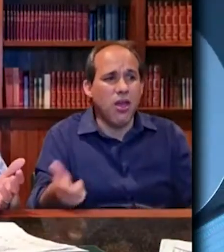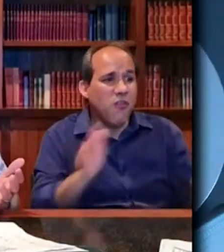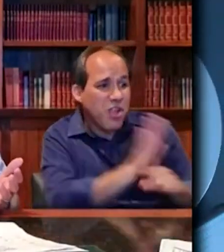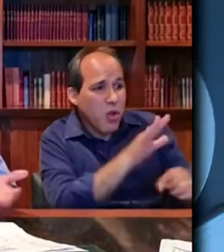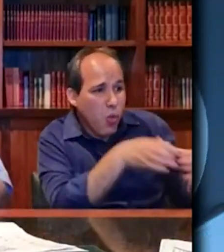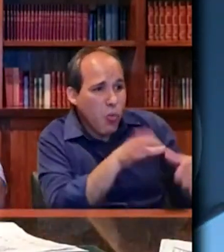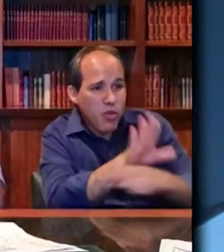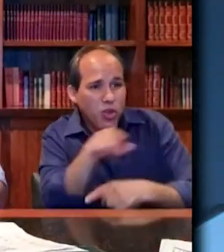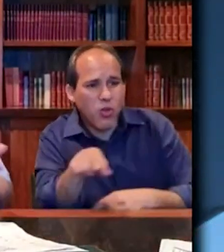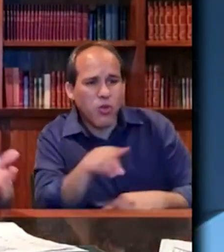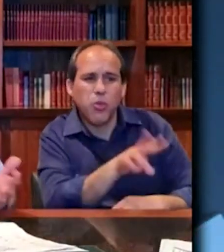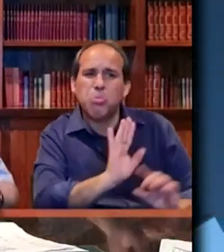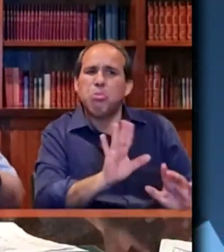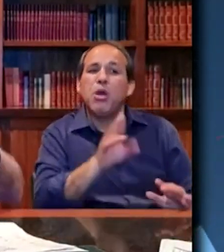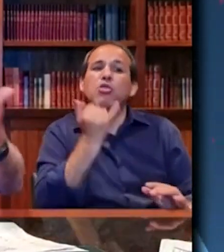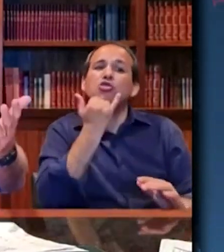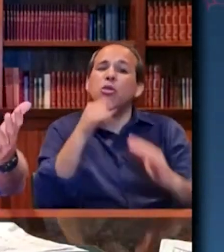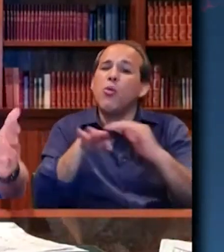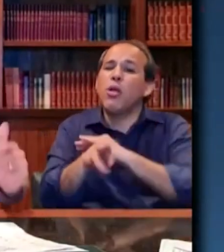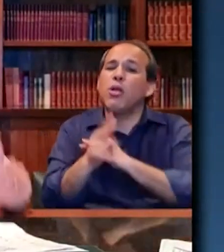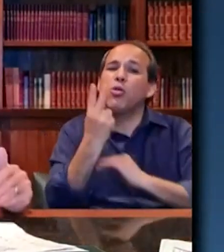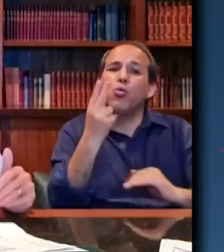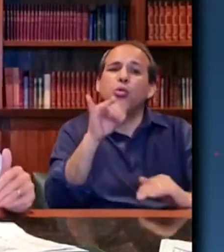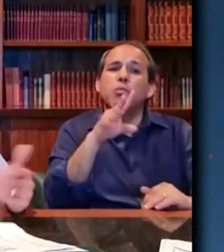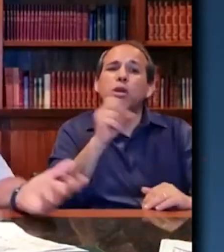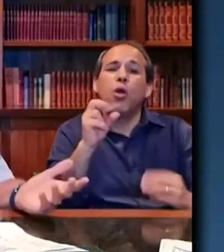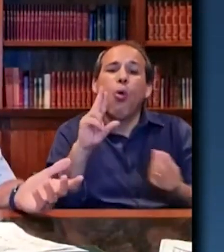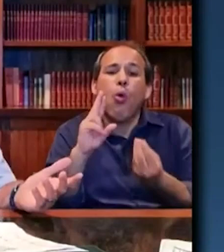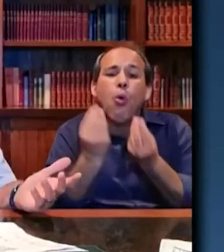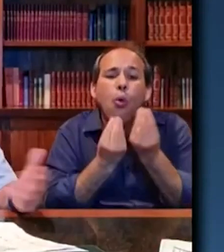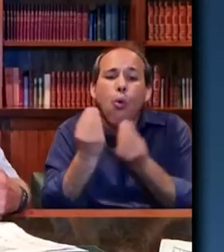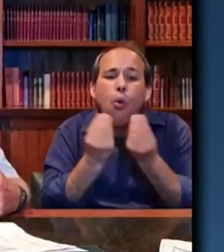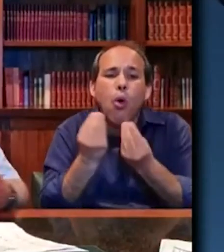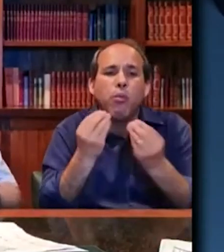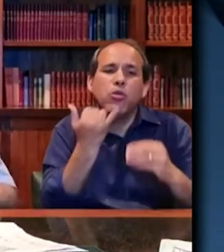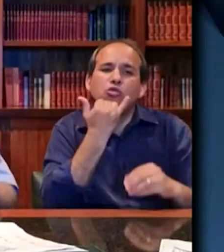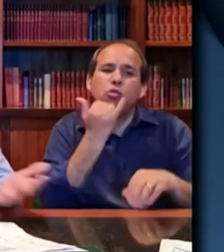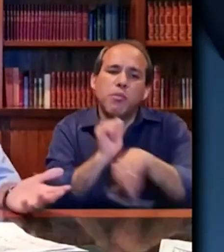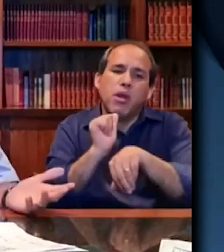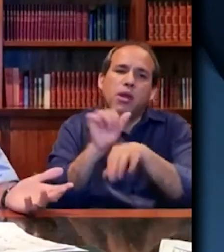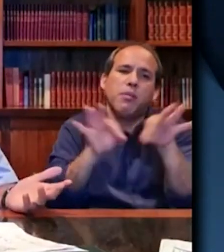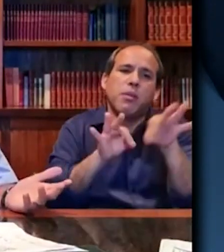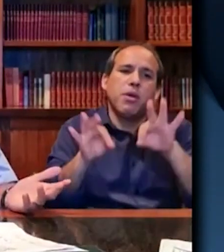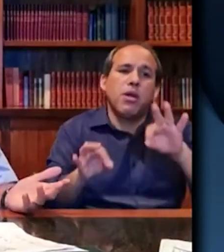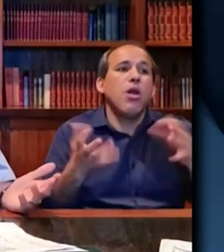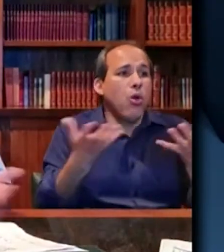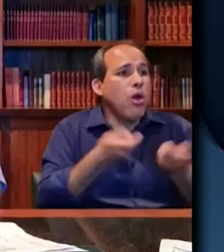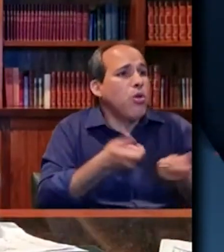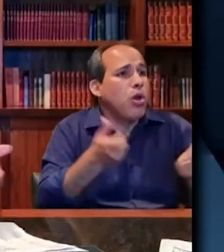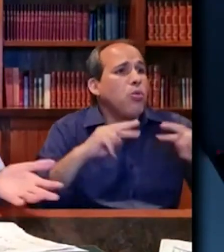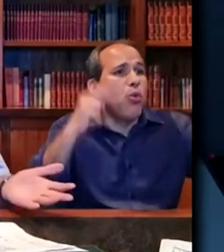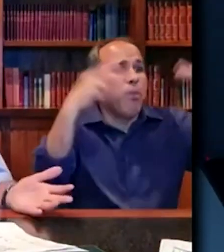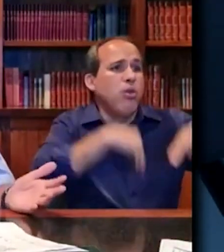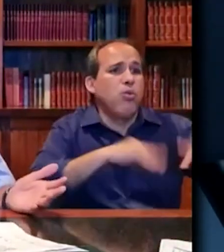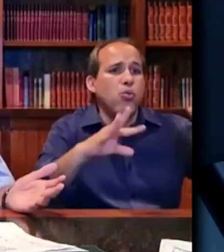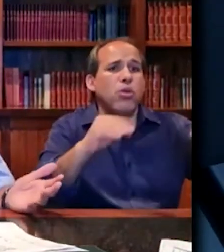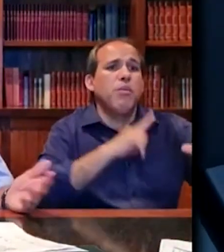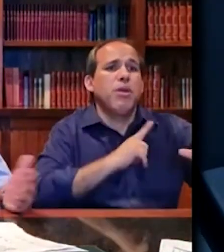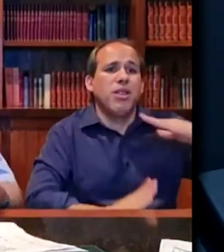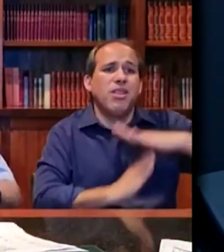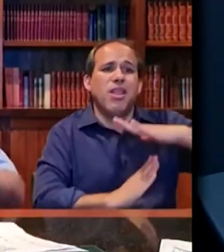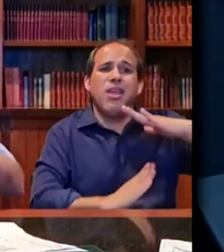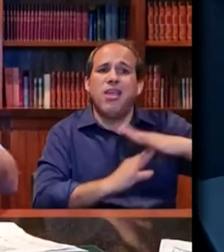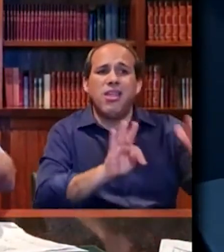diferença de voto entre Lula e Bolsonaro? 10 pontos. O Lula não se elege no primeiro turno. Não